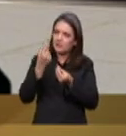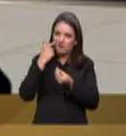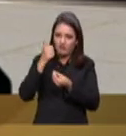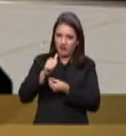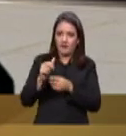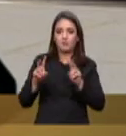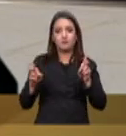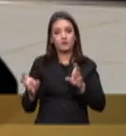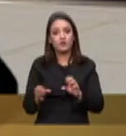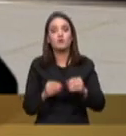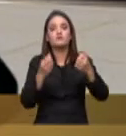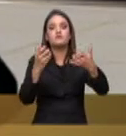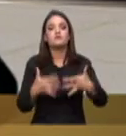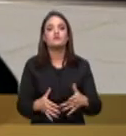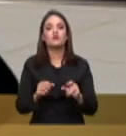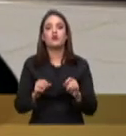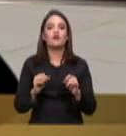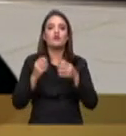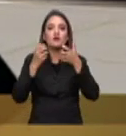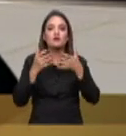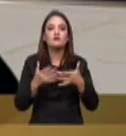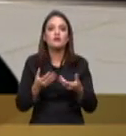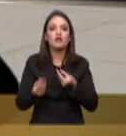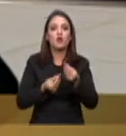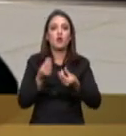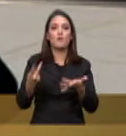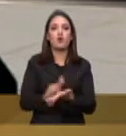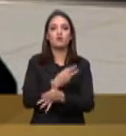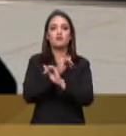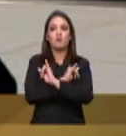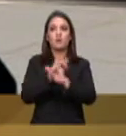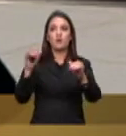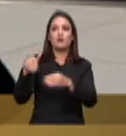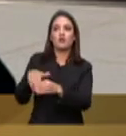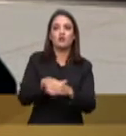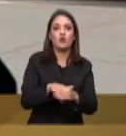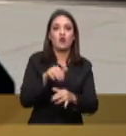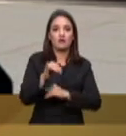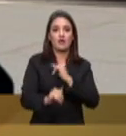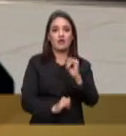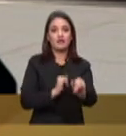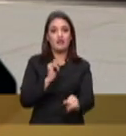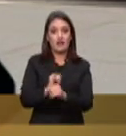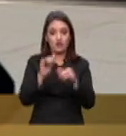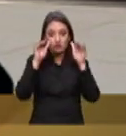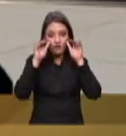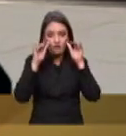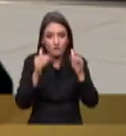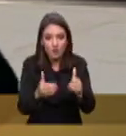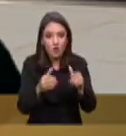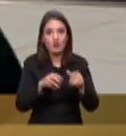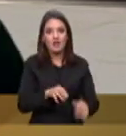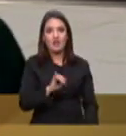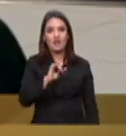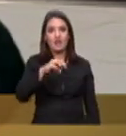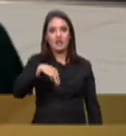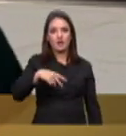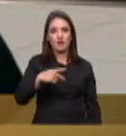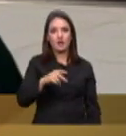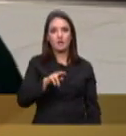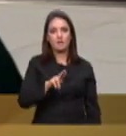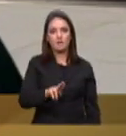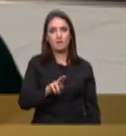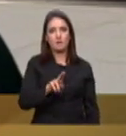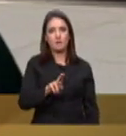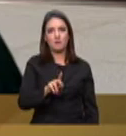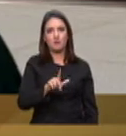meu entendimento sobre o caso, faço um breve histórico acerca da propaganda eleitoral na internet, com foco especialmente no impulsionamento de